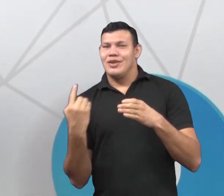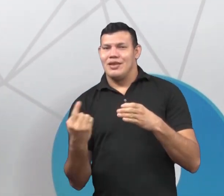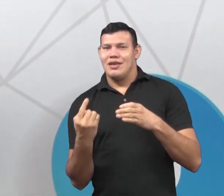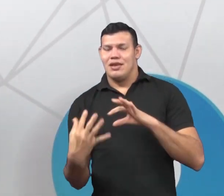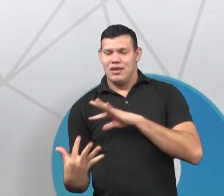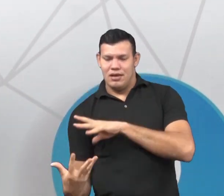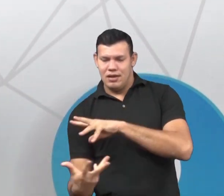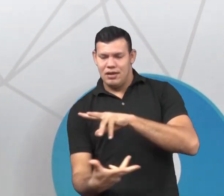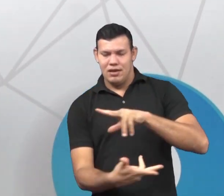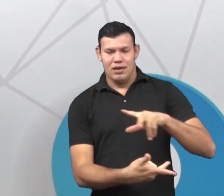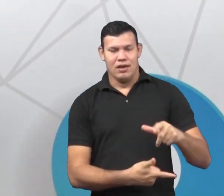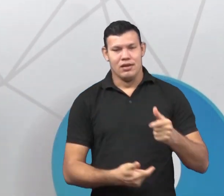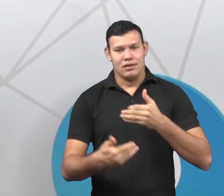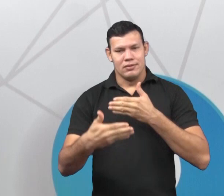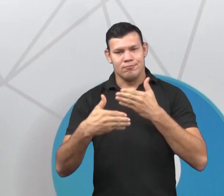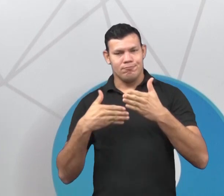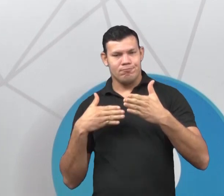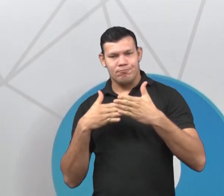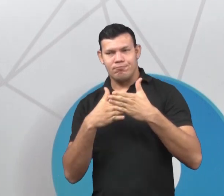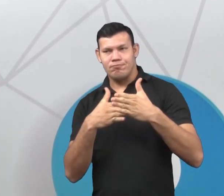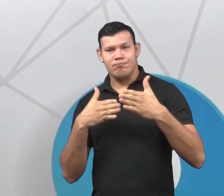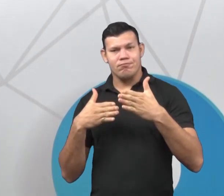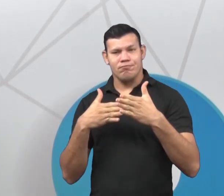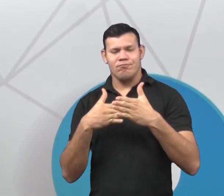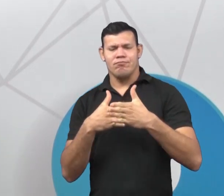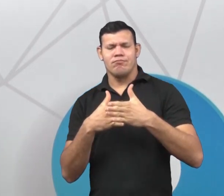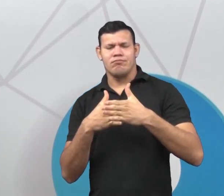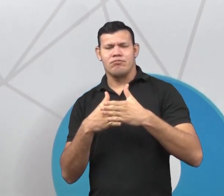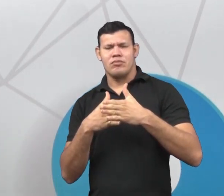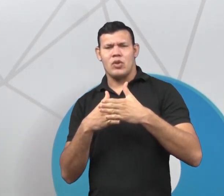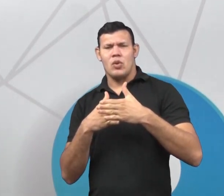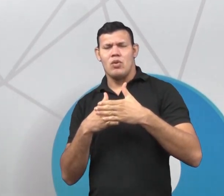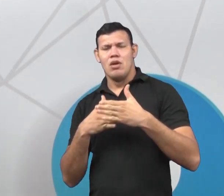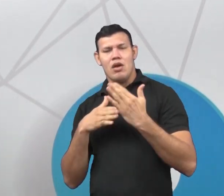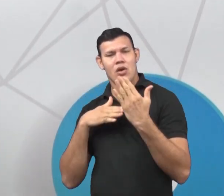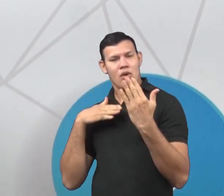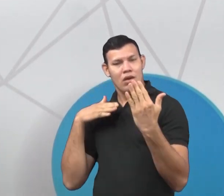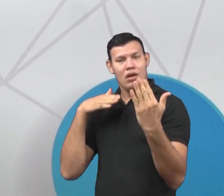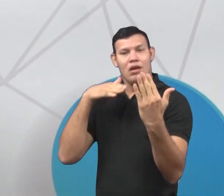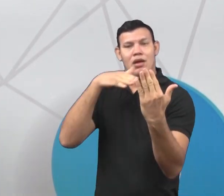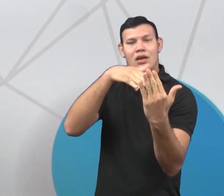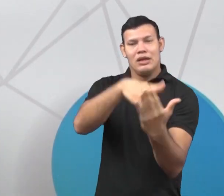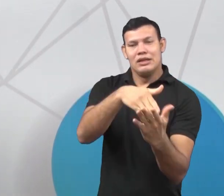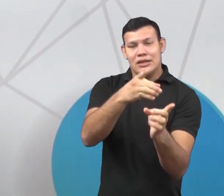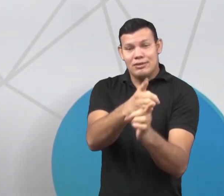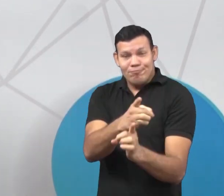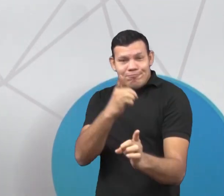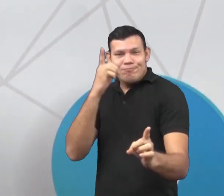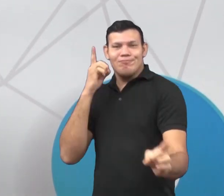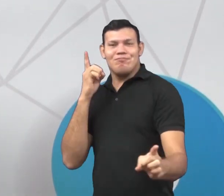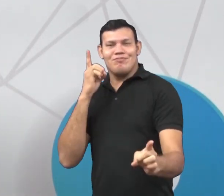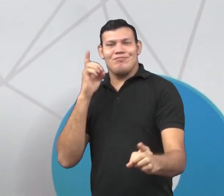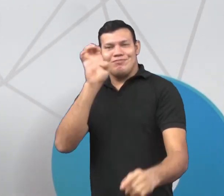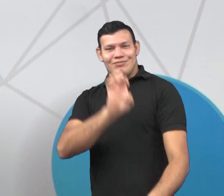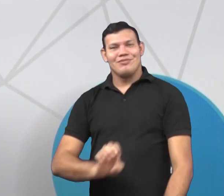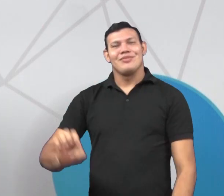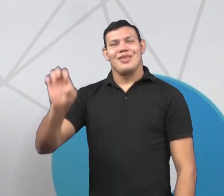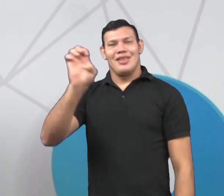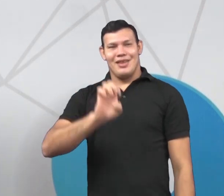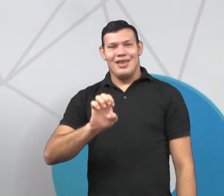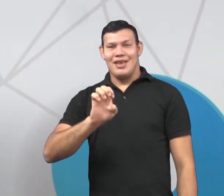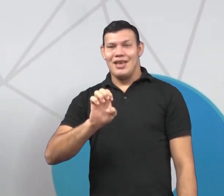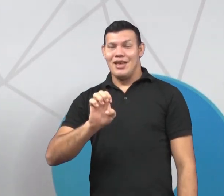Sua barreira geográfica fez com que fosse o último a ser descoberto pelos europeus. Em razão